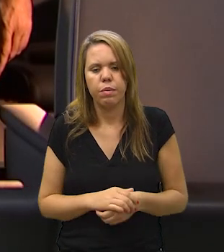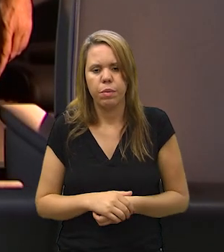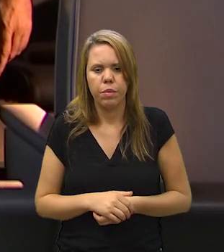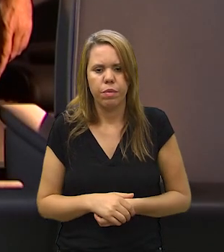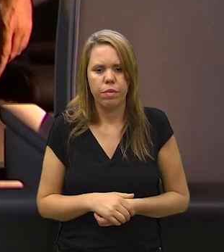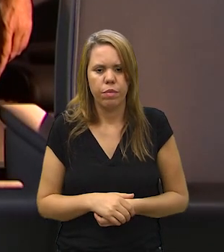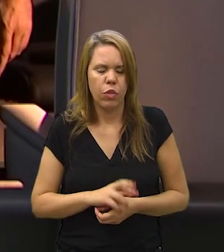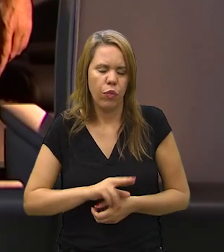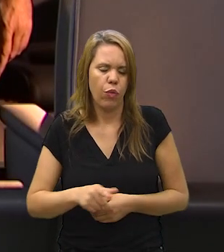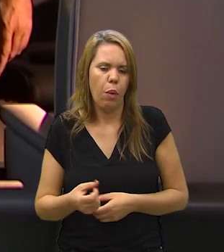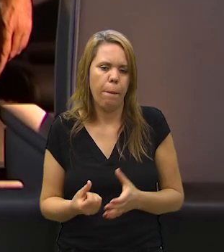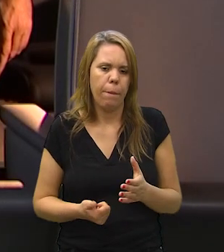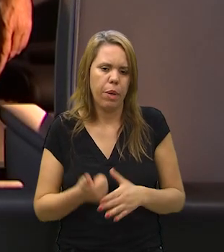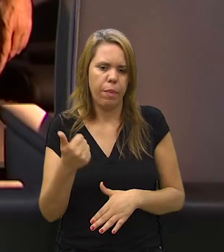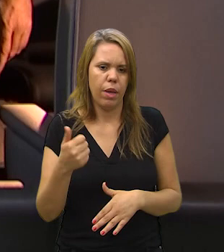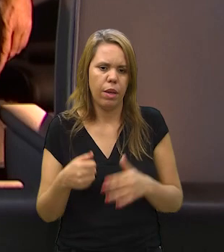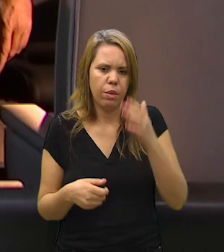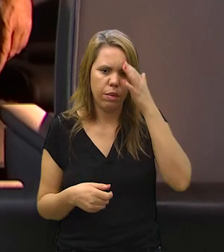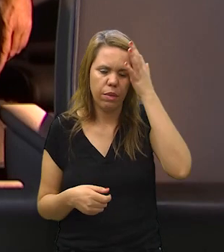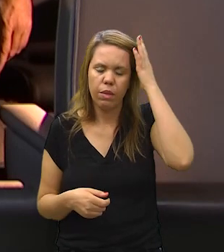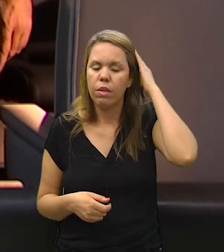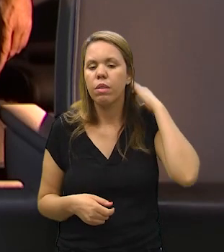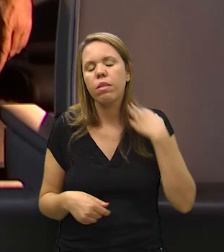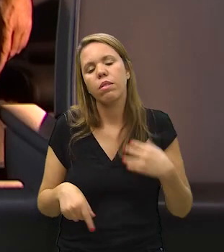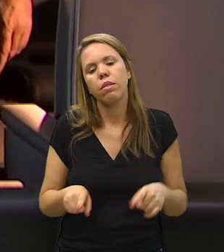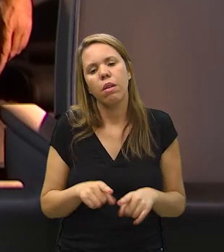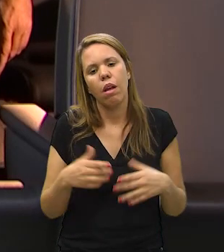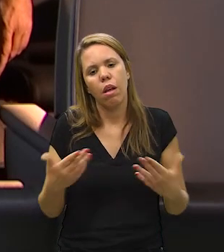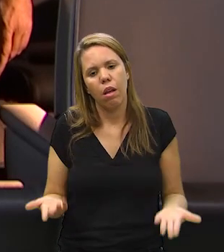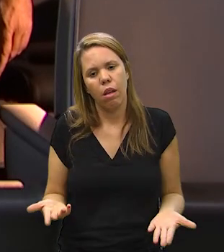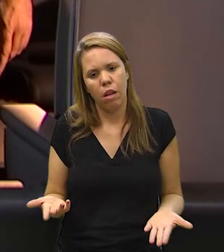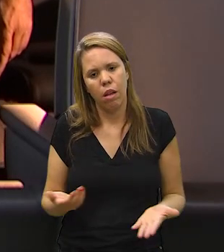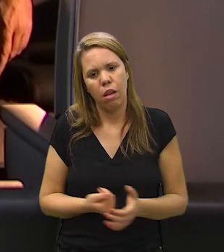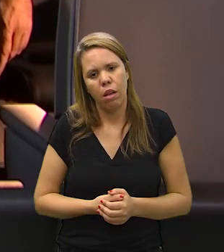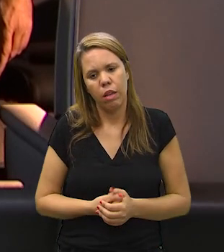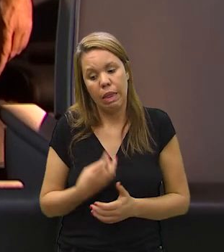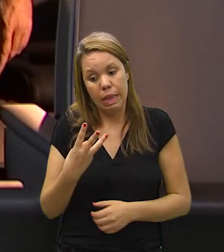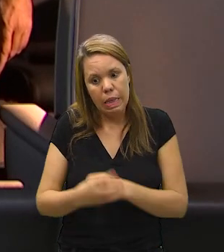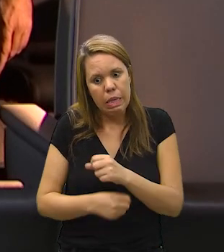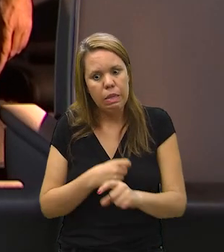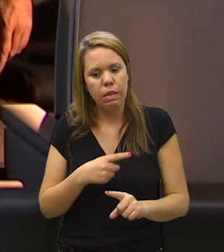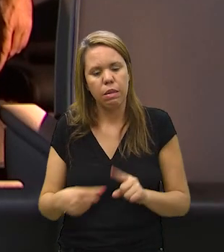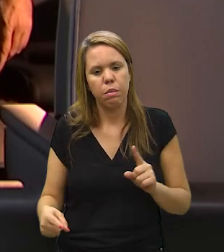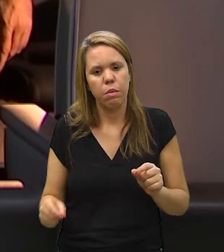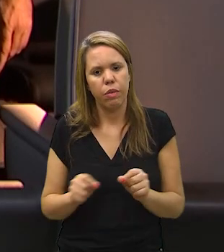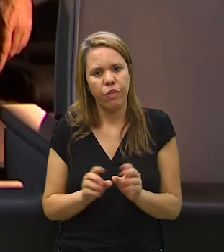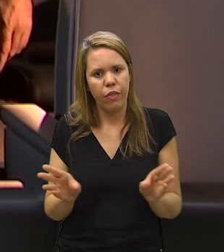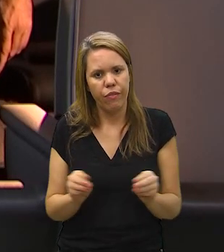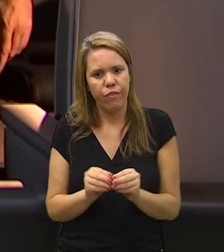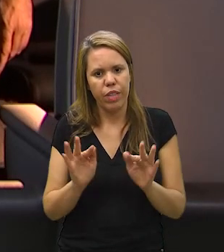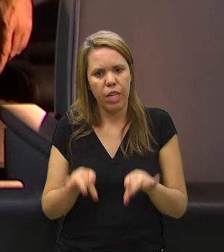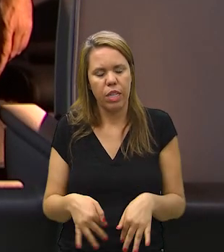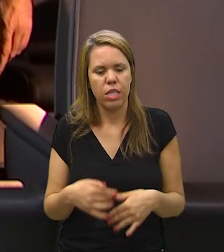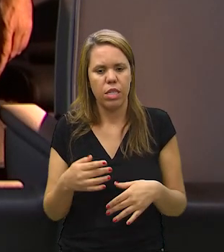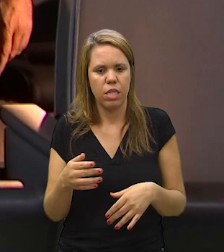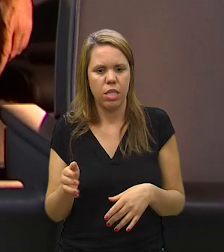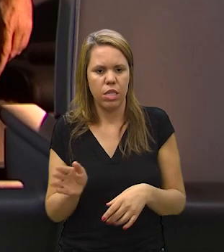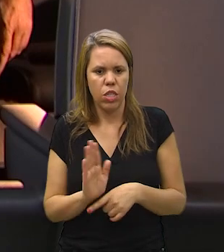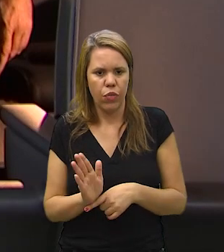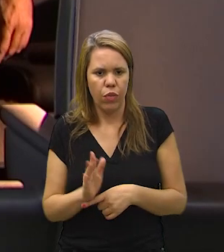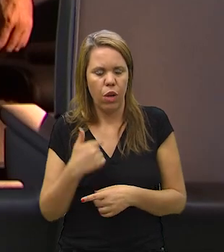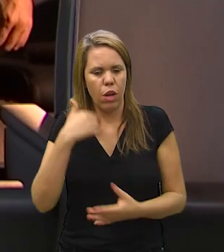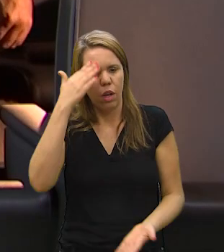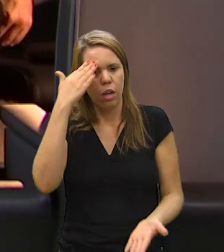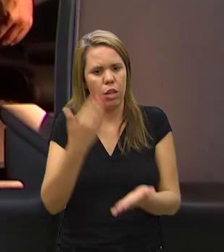que eu fiz, não foi o primeiro roteiro que eu fiz. E tanto é que eu levei 3 anos e meio para finalizar, assim, né. Eu